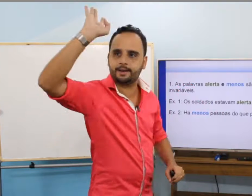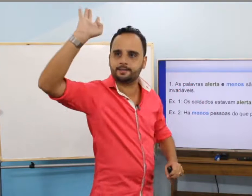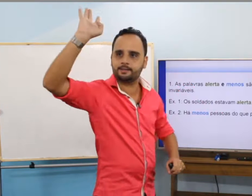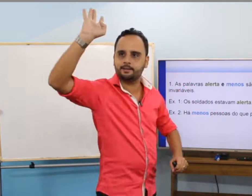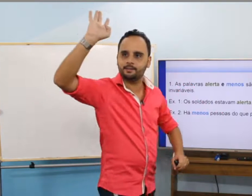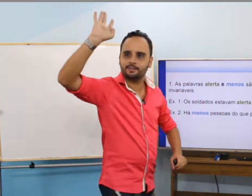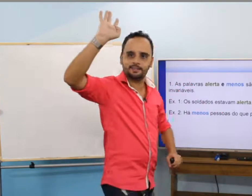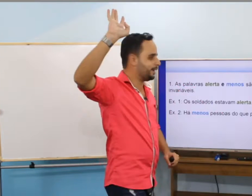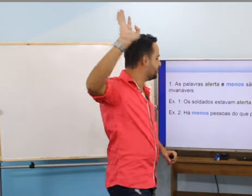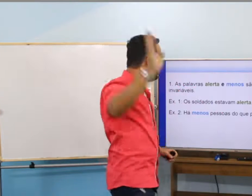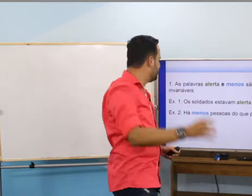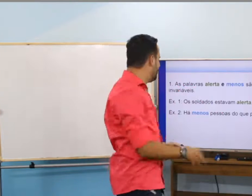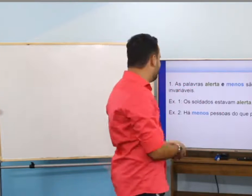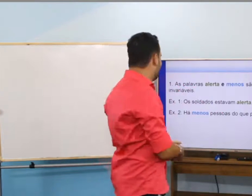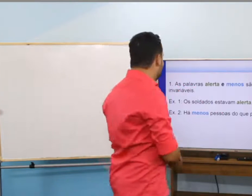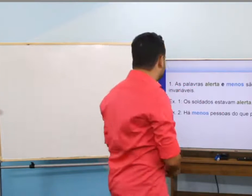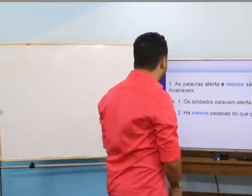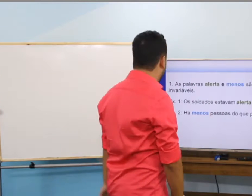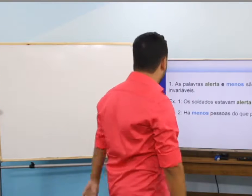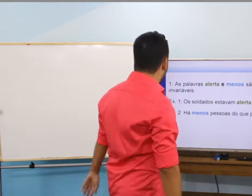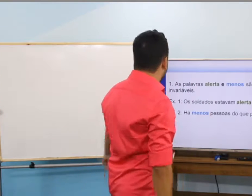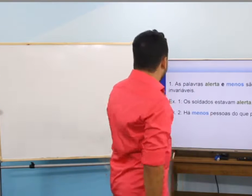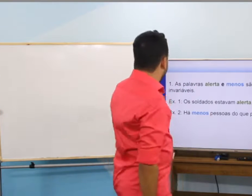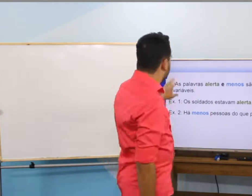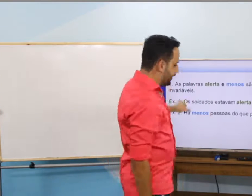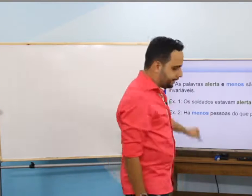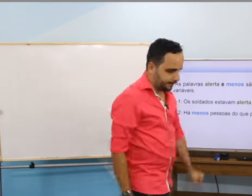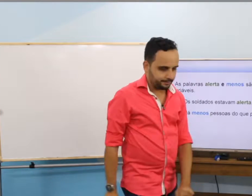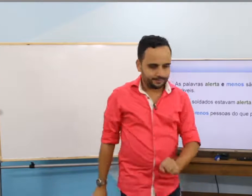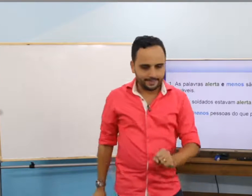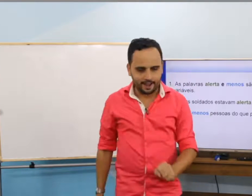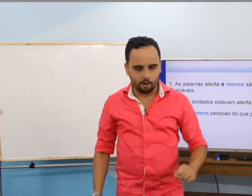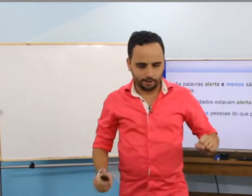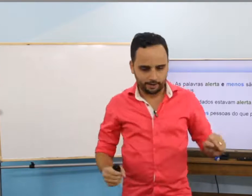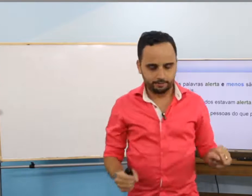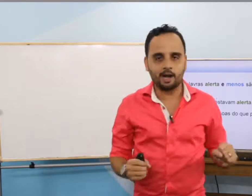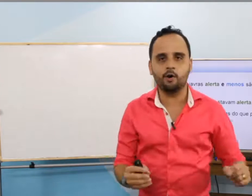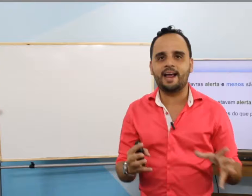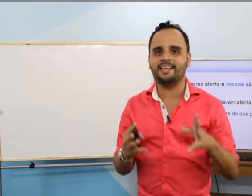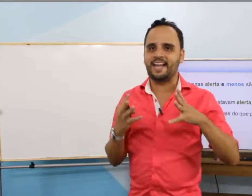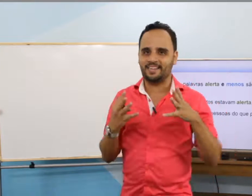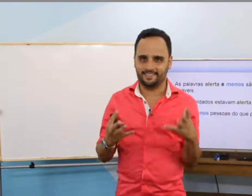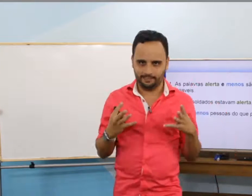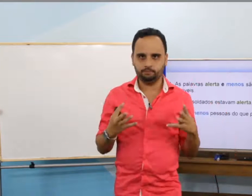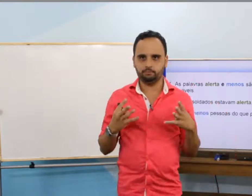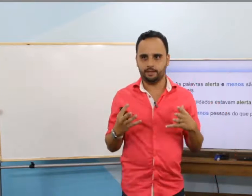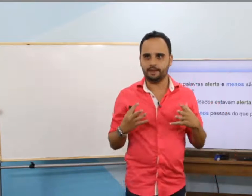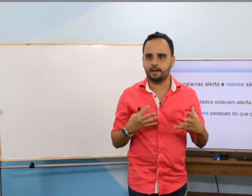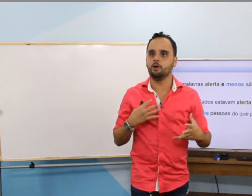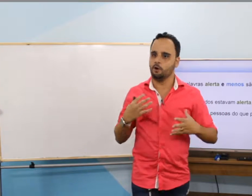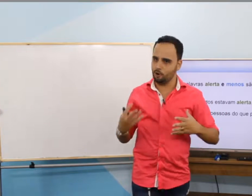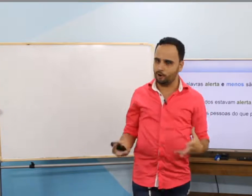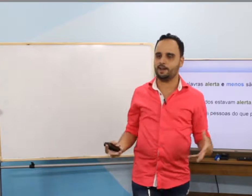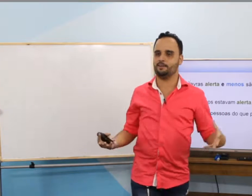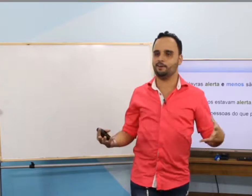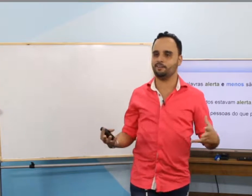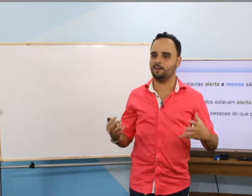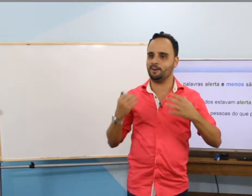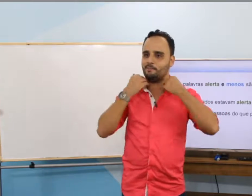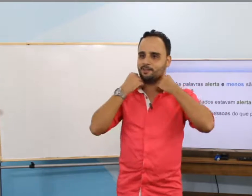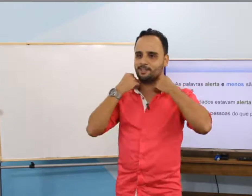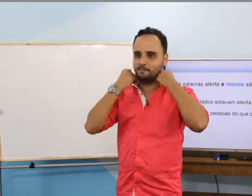retorno vai ser galera de casa interagindo comigo simbora gente na hora da oralidade né na